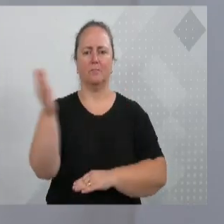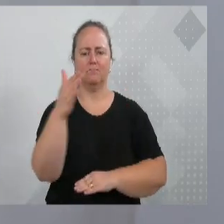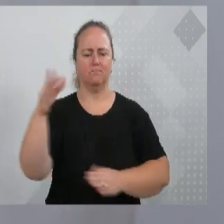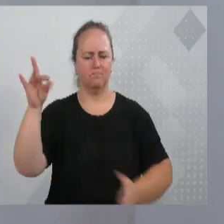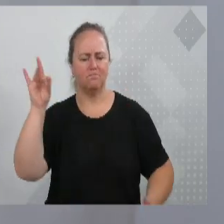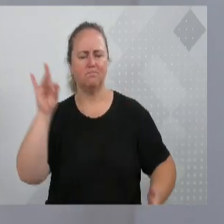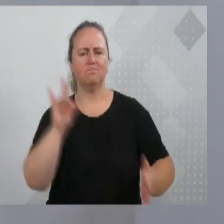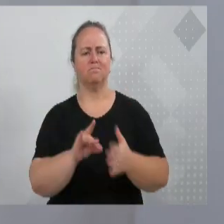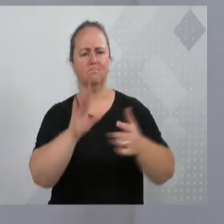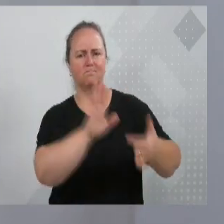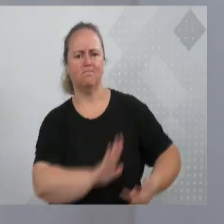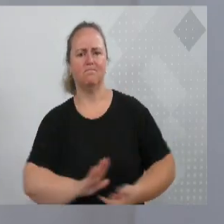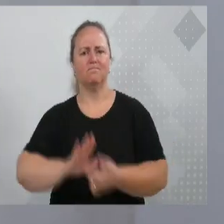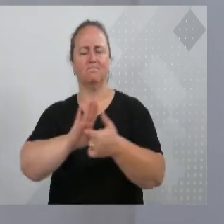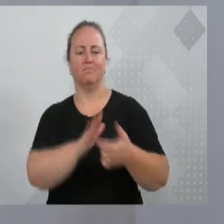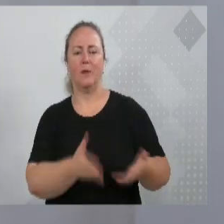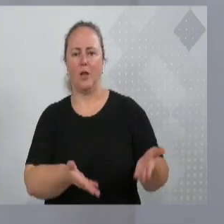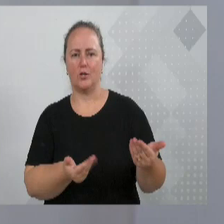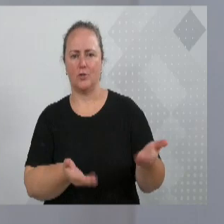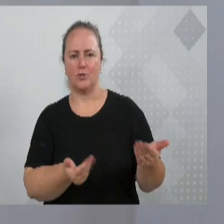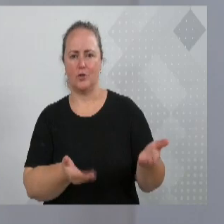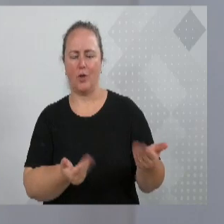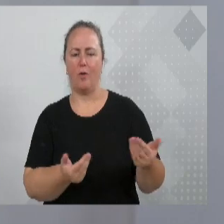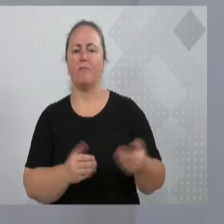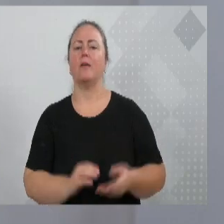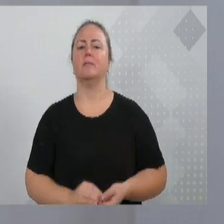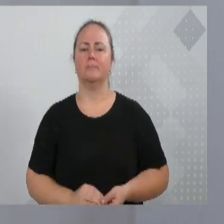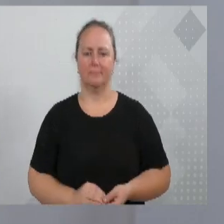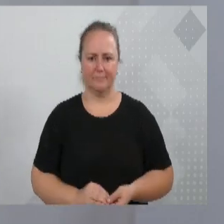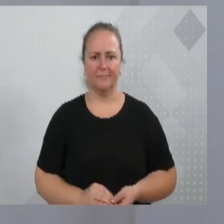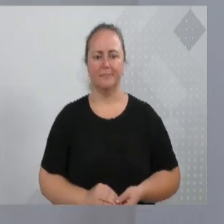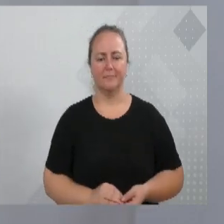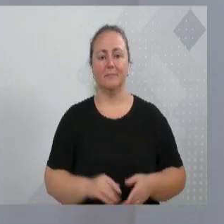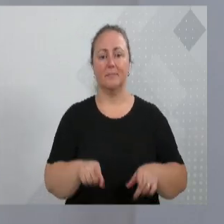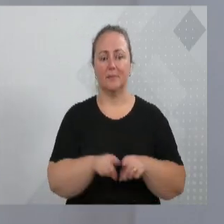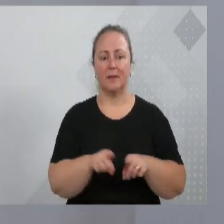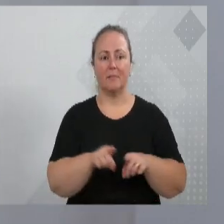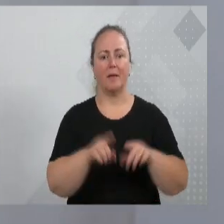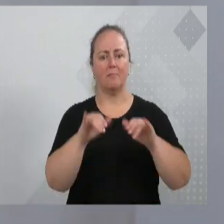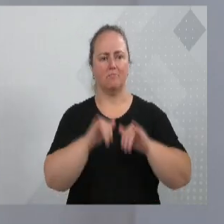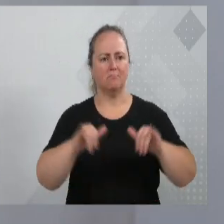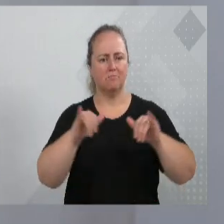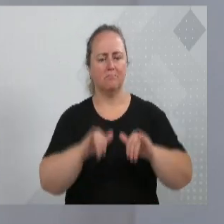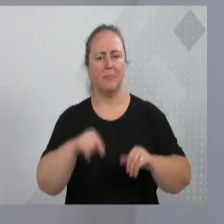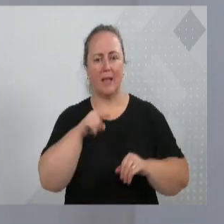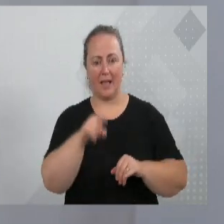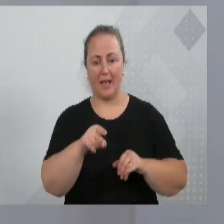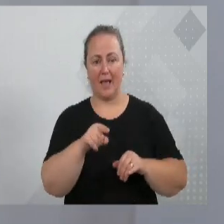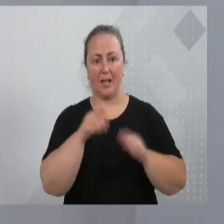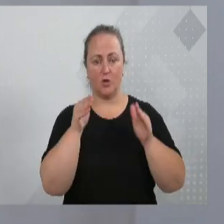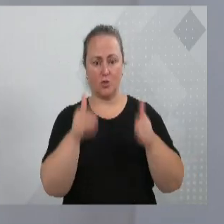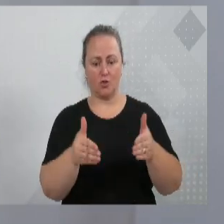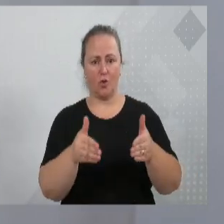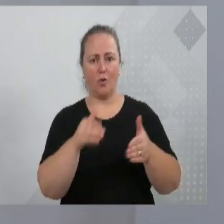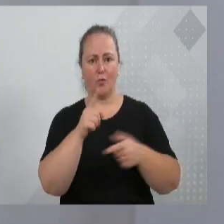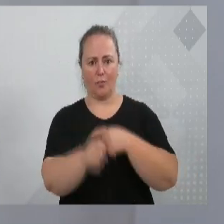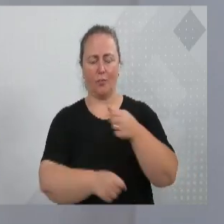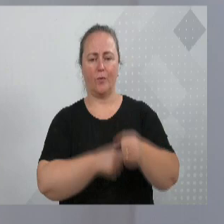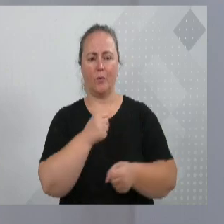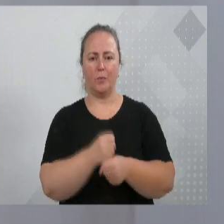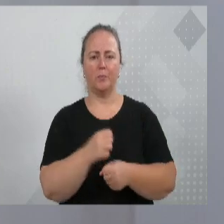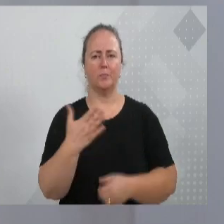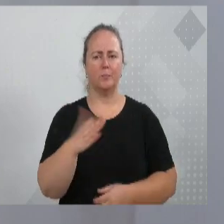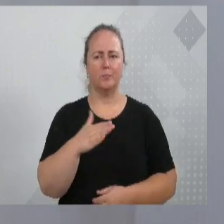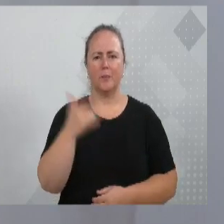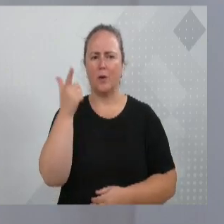parabenizar a gerência de juventude por toda essa mobilização e dizer a comunidade que esses jogos previstos no ano que vem tem uma estimativa da gente